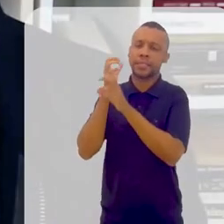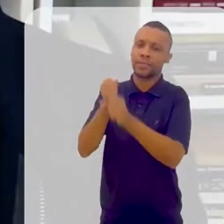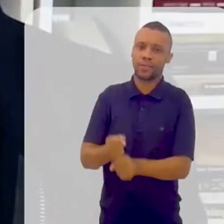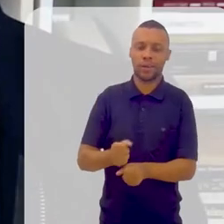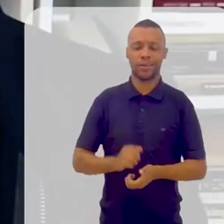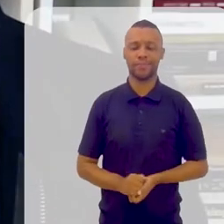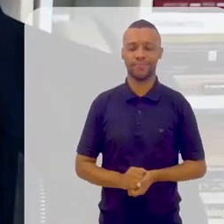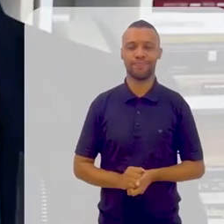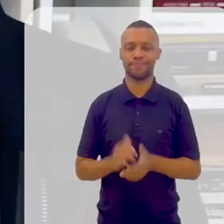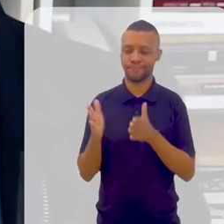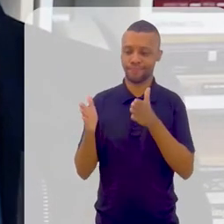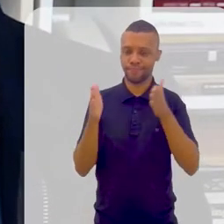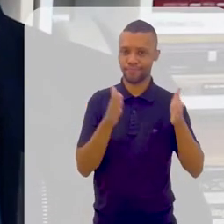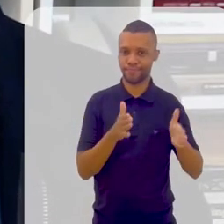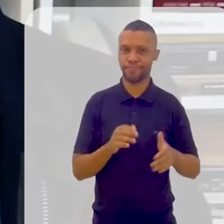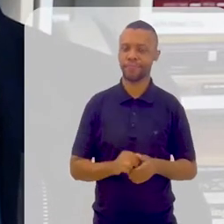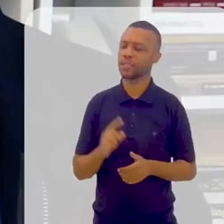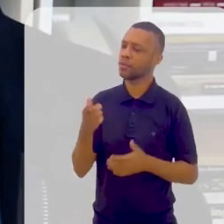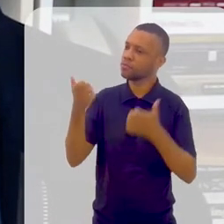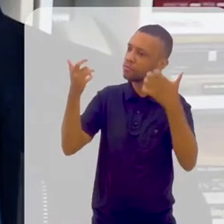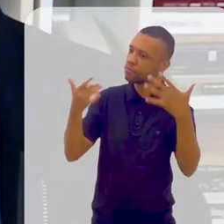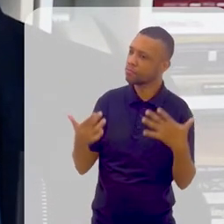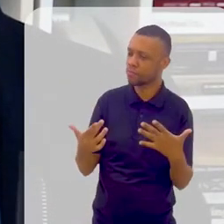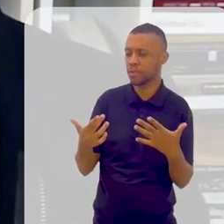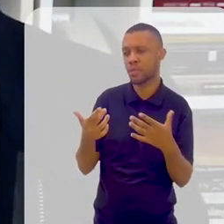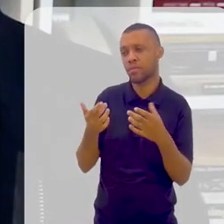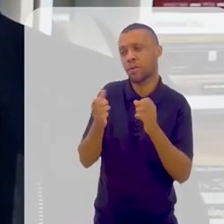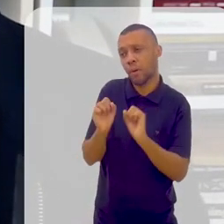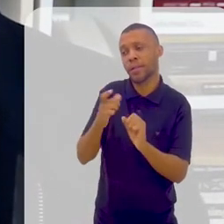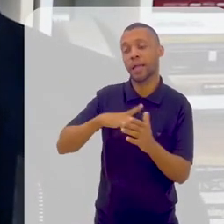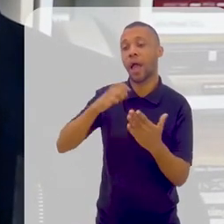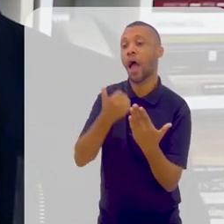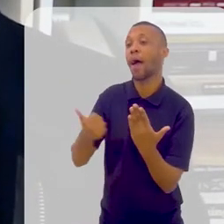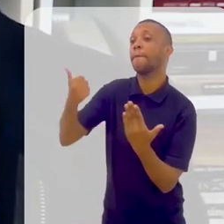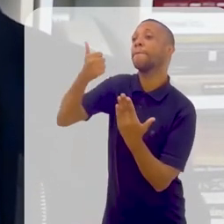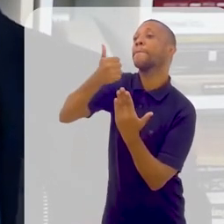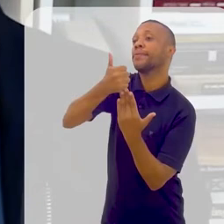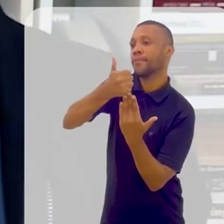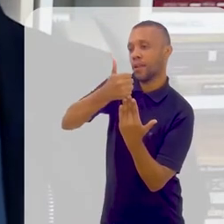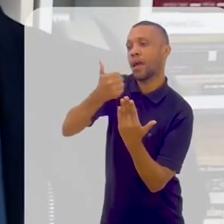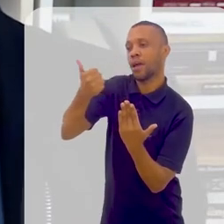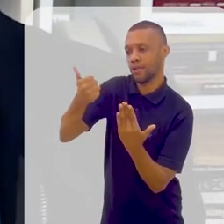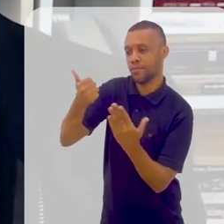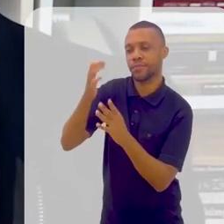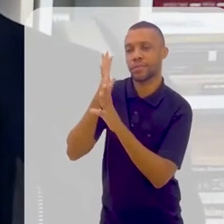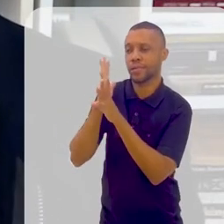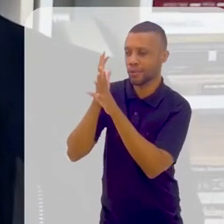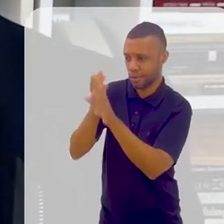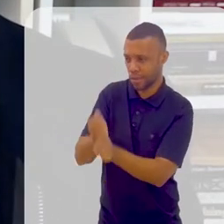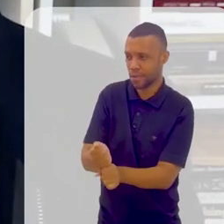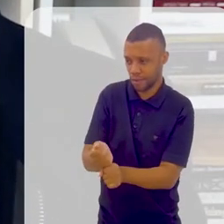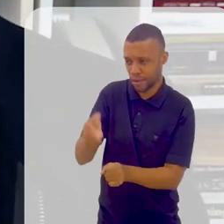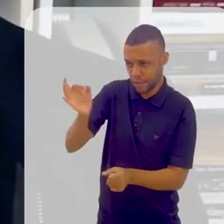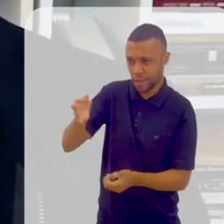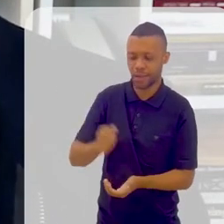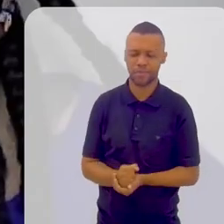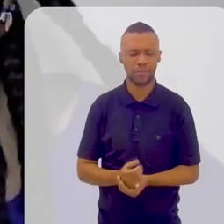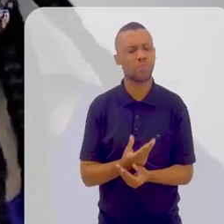trajetória. Então você pode dizer que foi privilegiada, não é? Tem sido privilegiada na sua